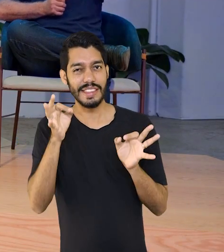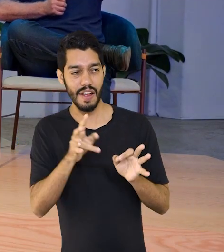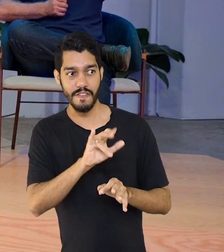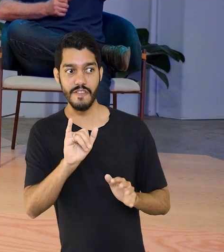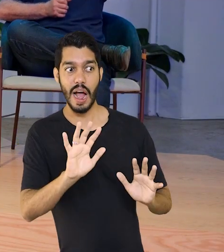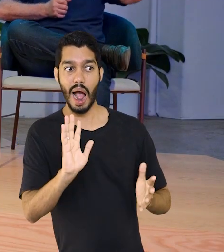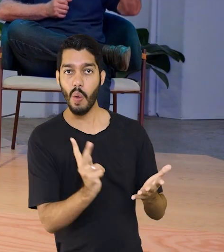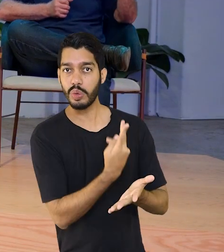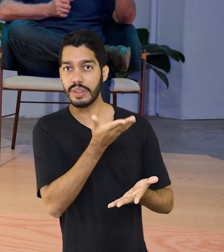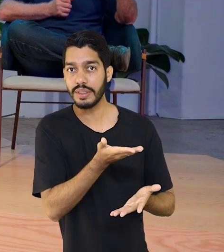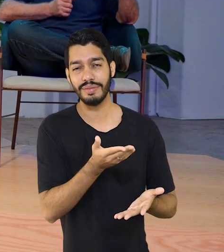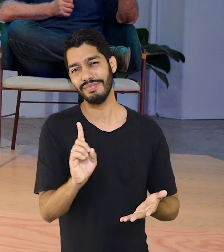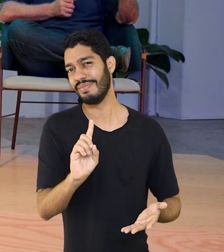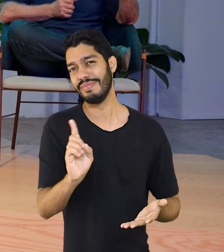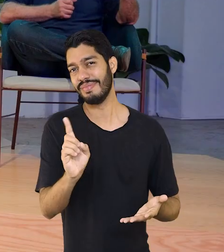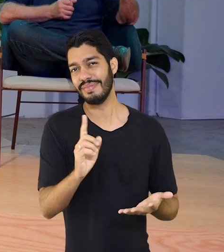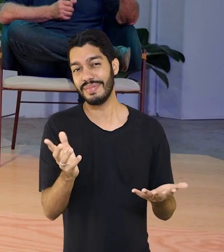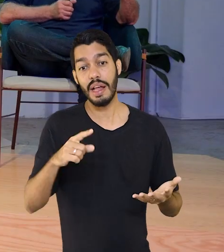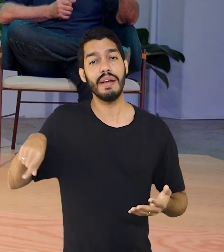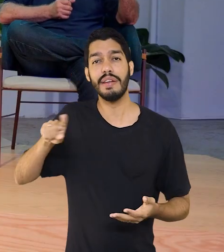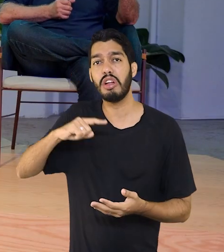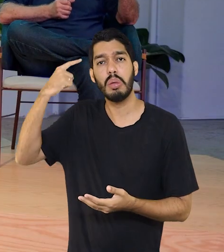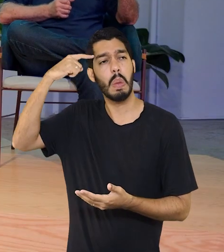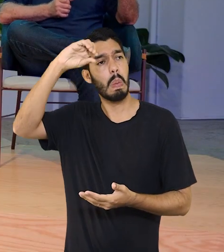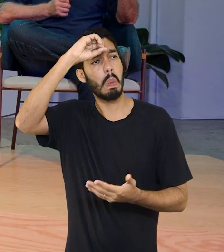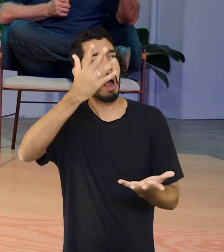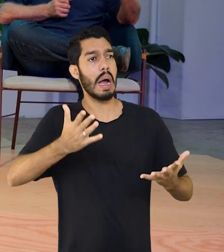era completamente inimaginável.